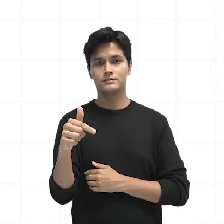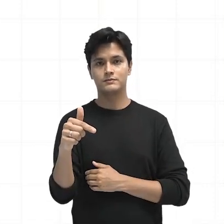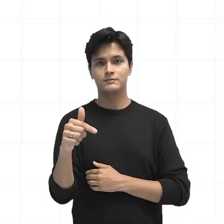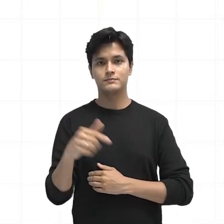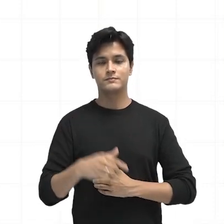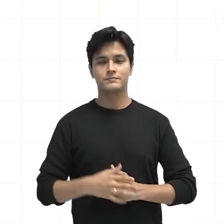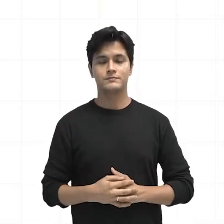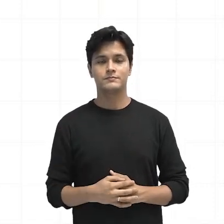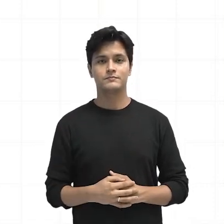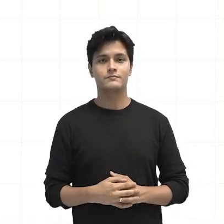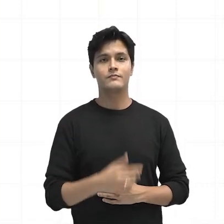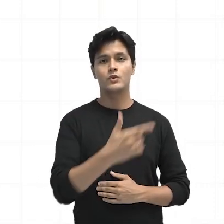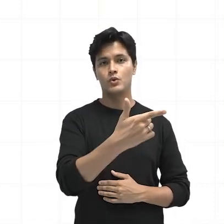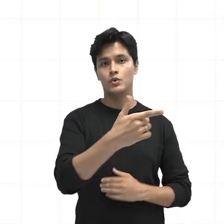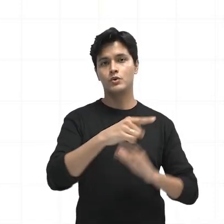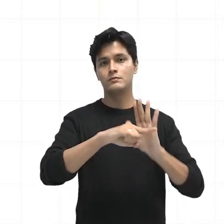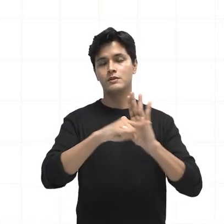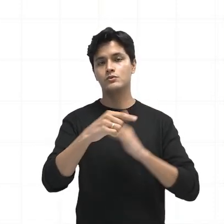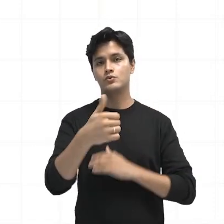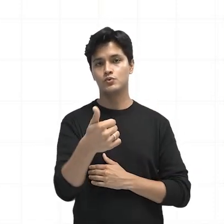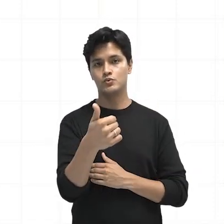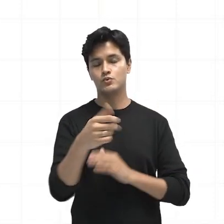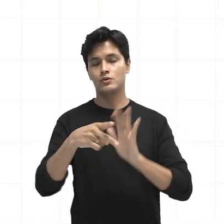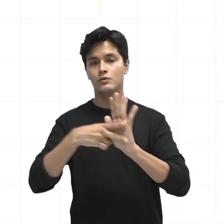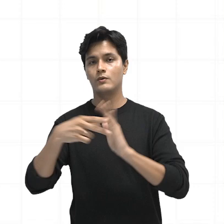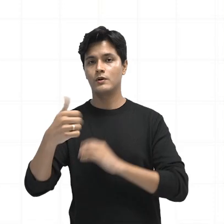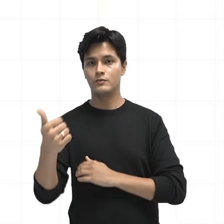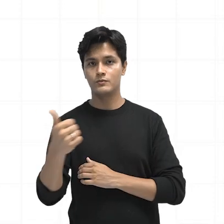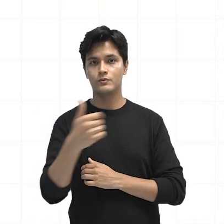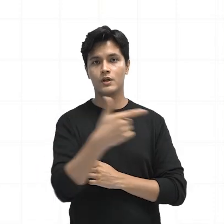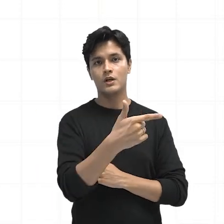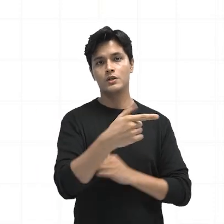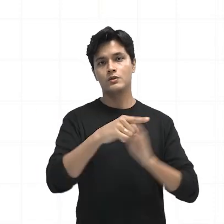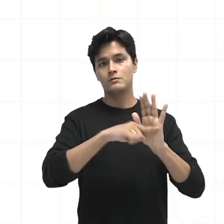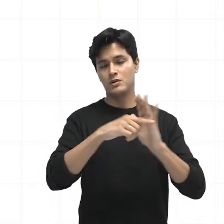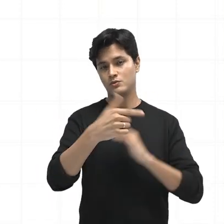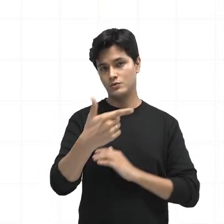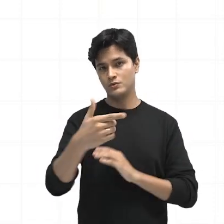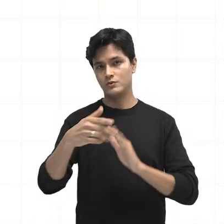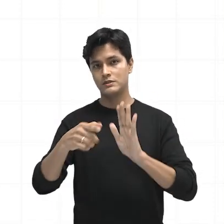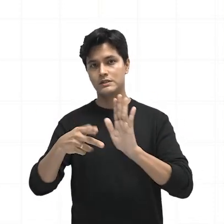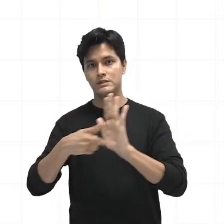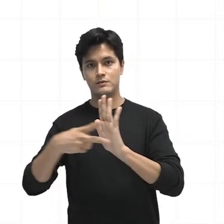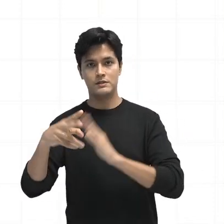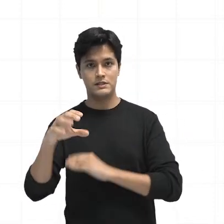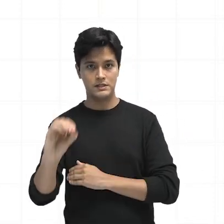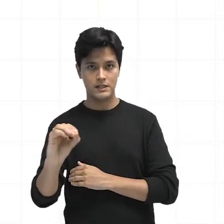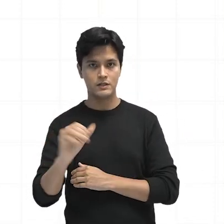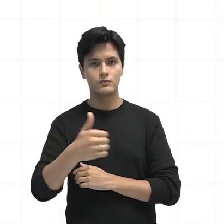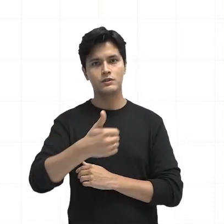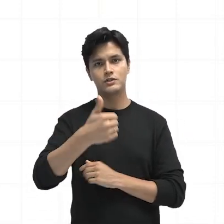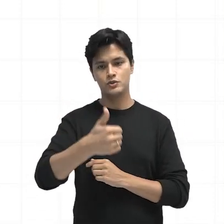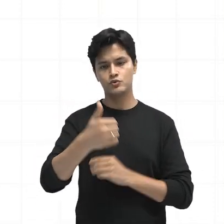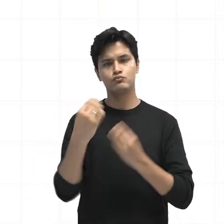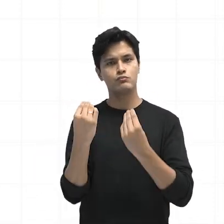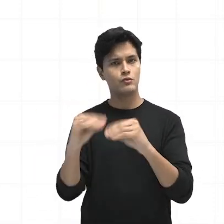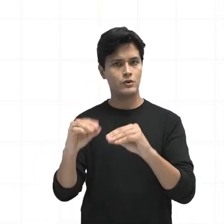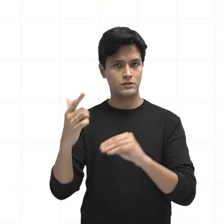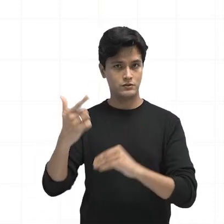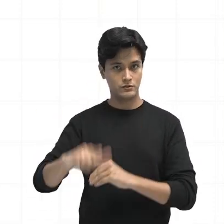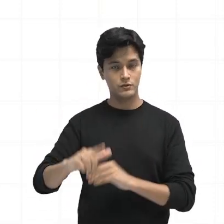ficou 2. 2 menos 1 é 1. 2 menos 2 é 0. E 1 só se repete. Ou seja,